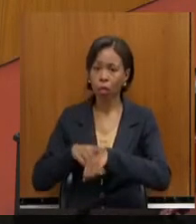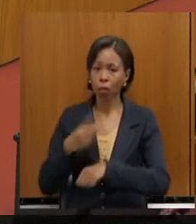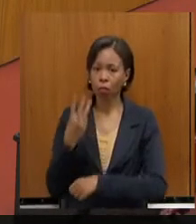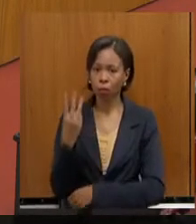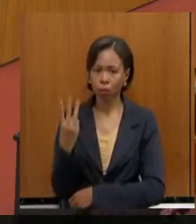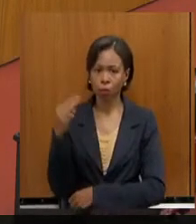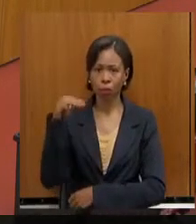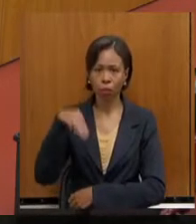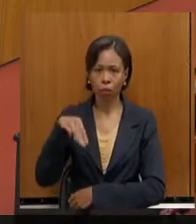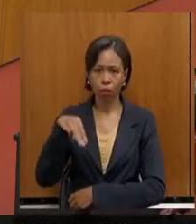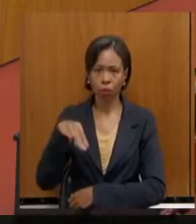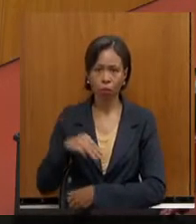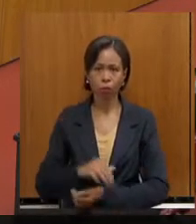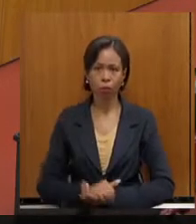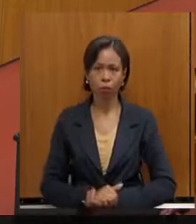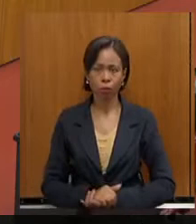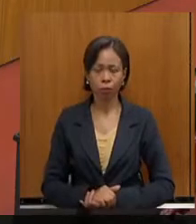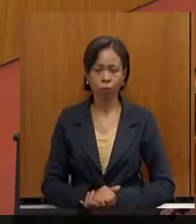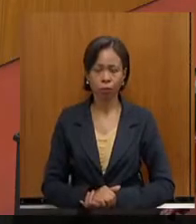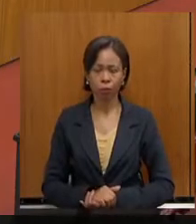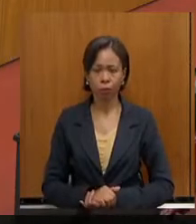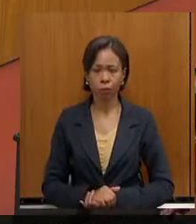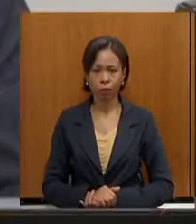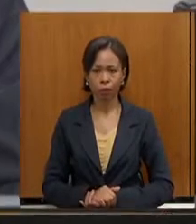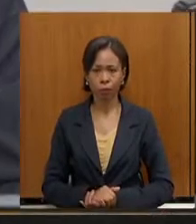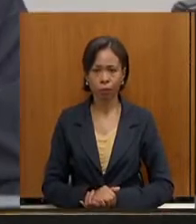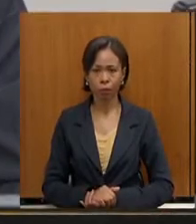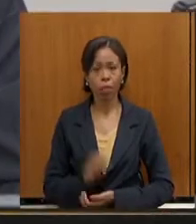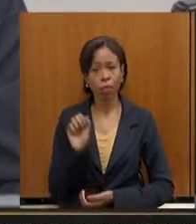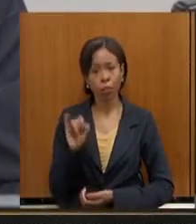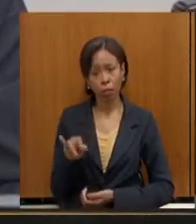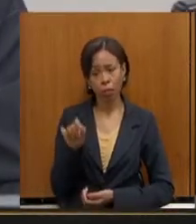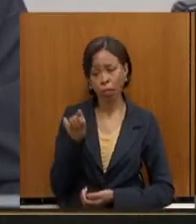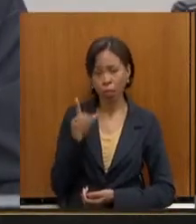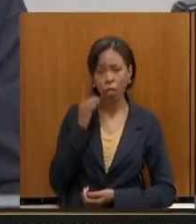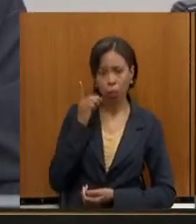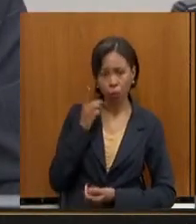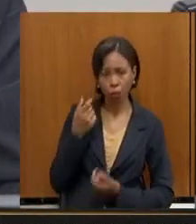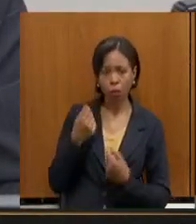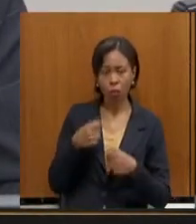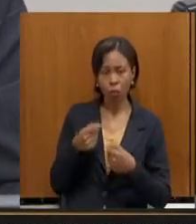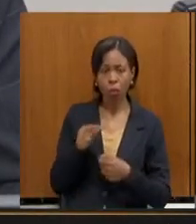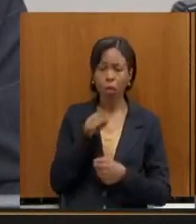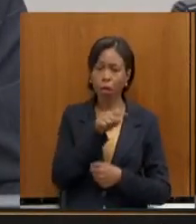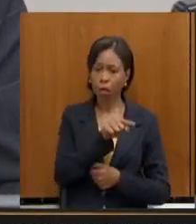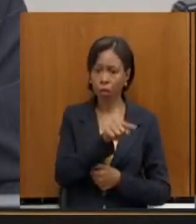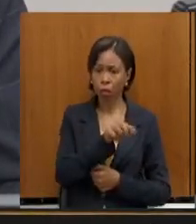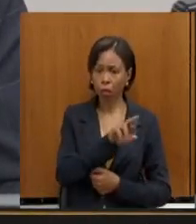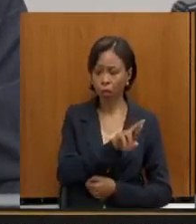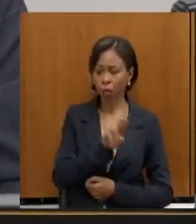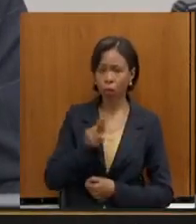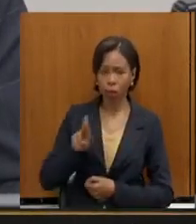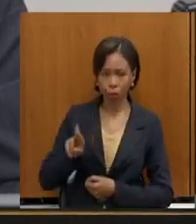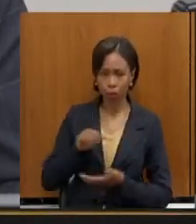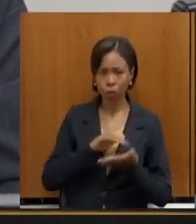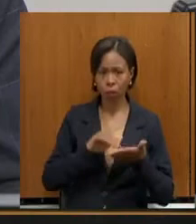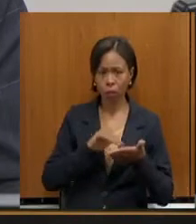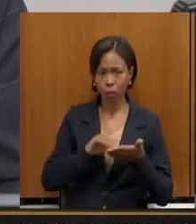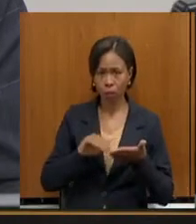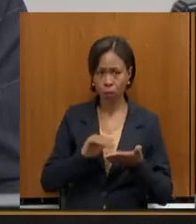três minutos e a deputado se necessitar das contribuições a secretária poderão fazer alguma